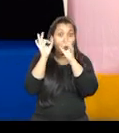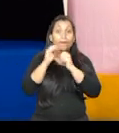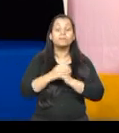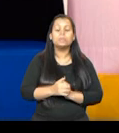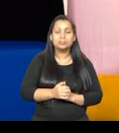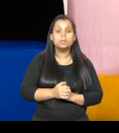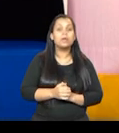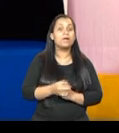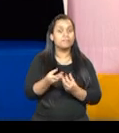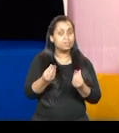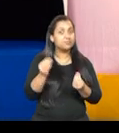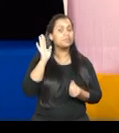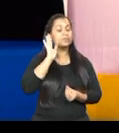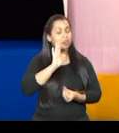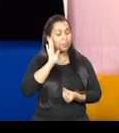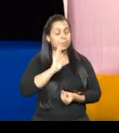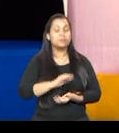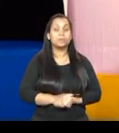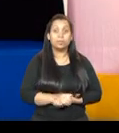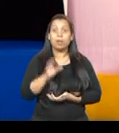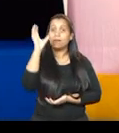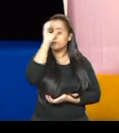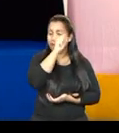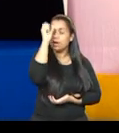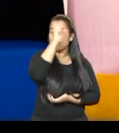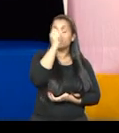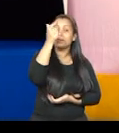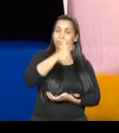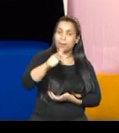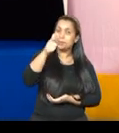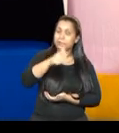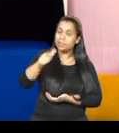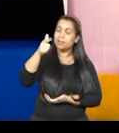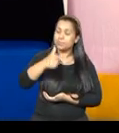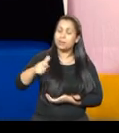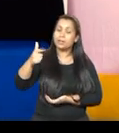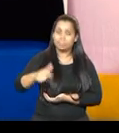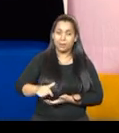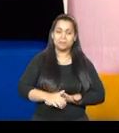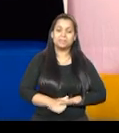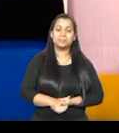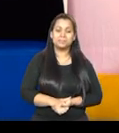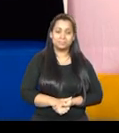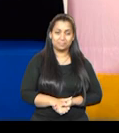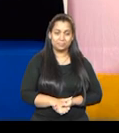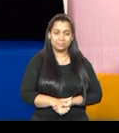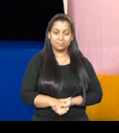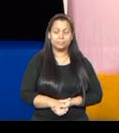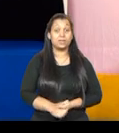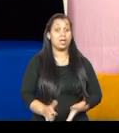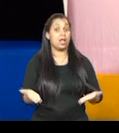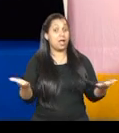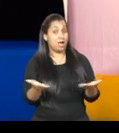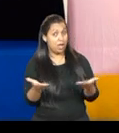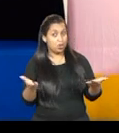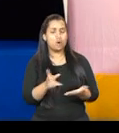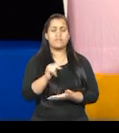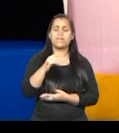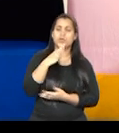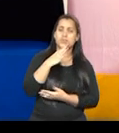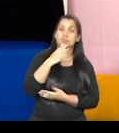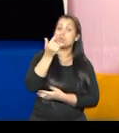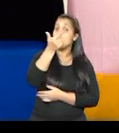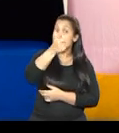vão se divertir muito e também aprender cada vez mais a ter interpretação textual. Agora, vocês vão